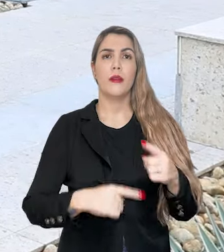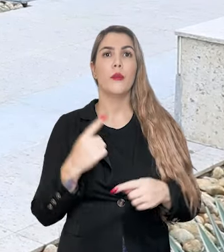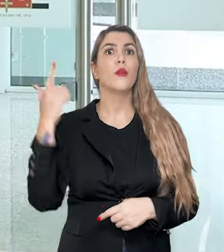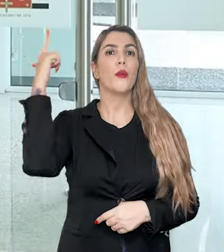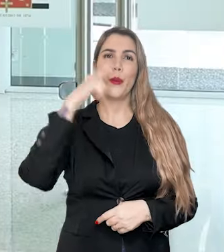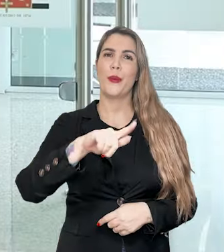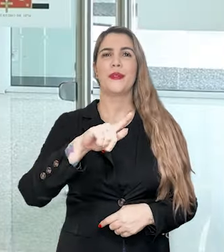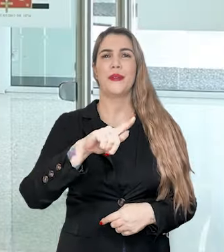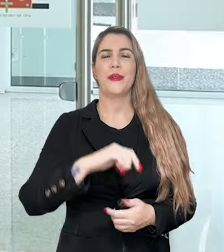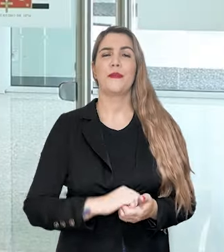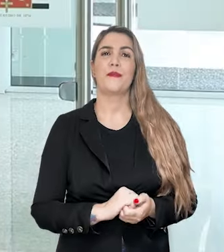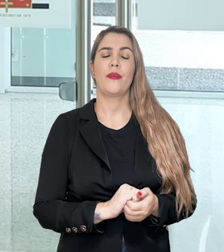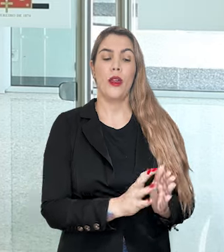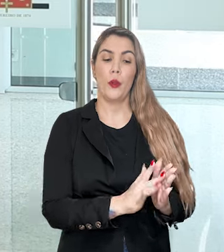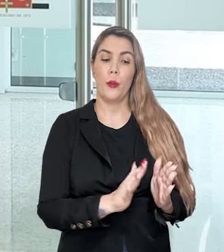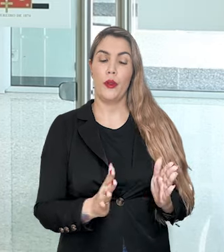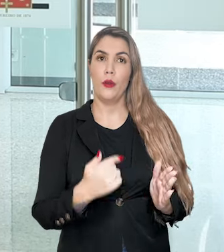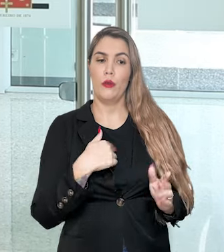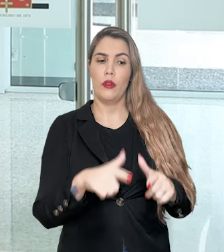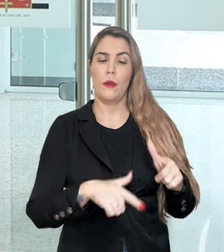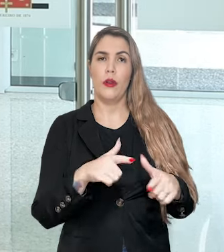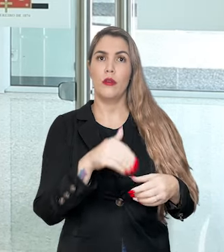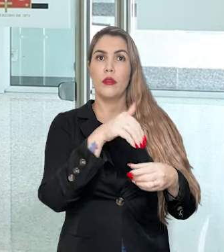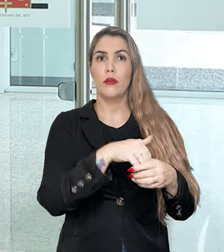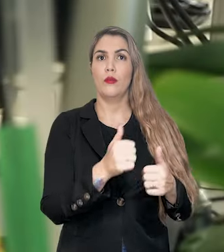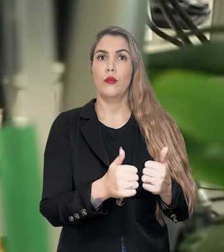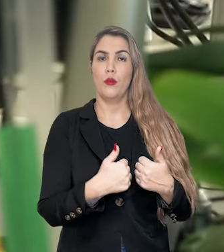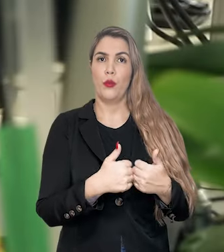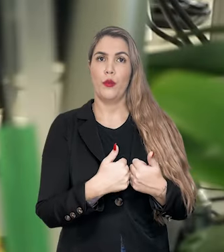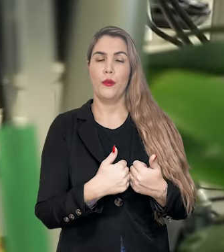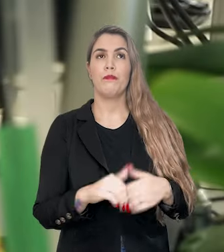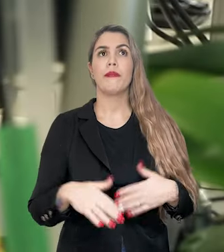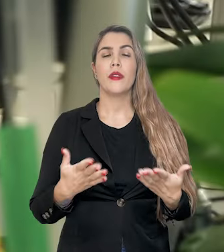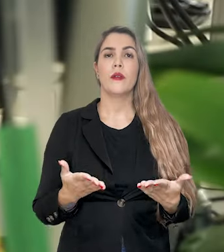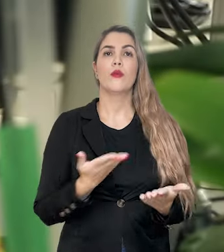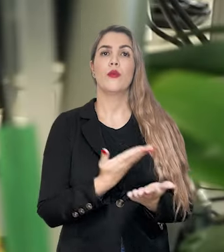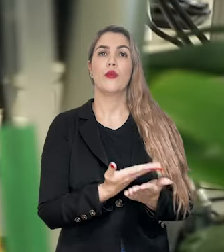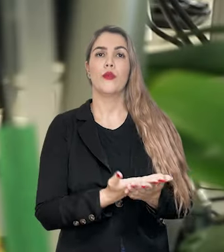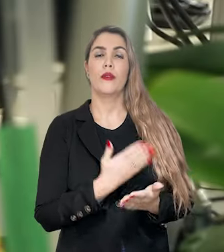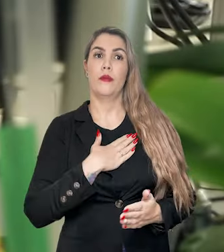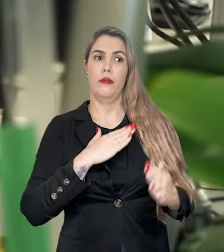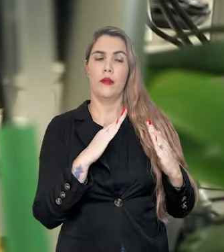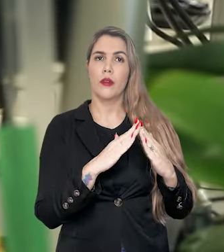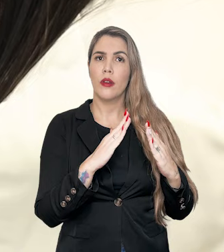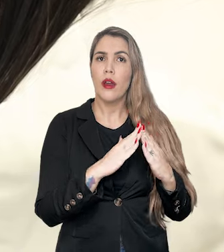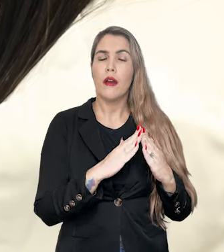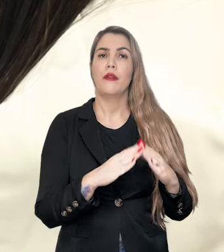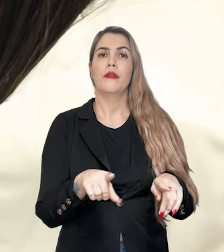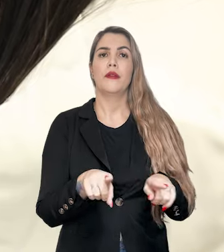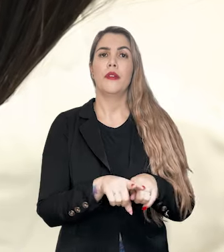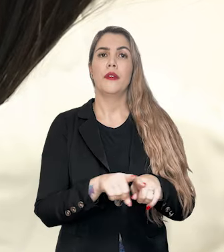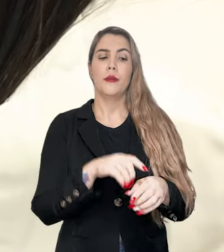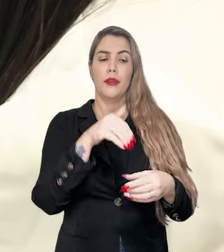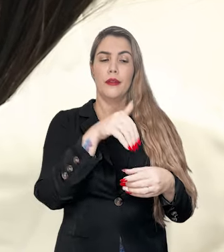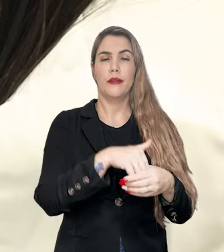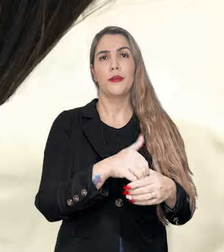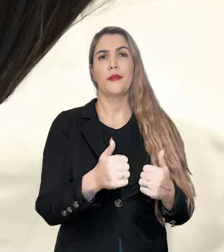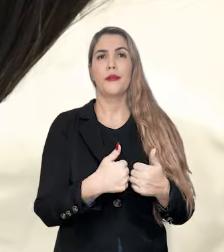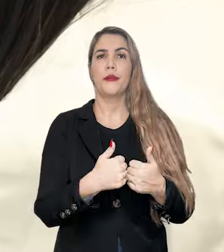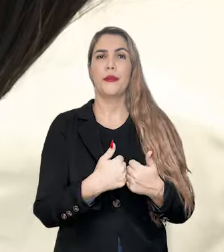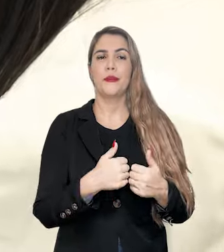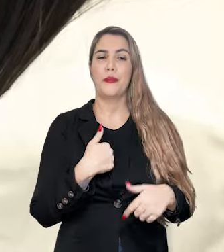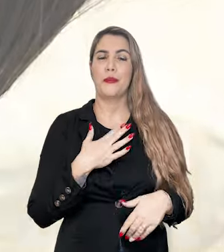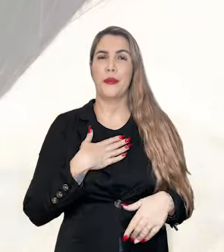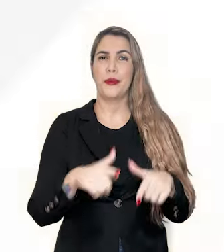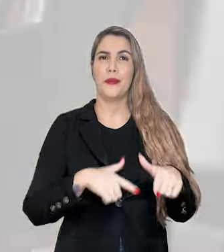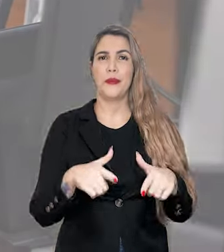passei. Nesse período eu trabalhei como cobradora de ônibus, então eu estudava em casa, estudava no período que eu não estava na faculdade, estudava na catraca